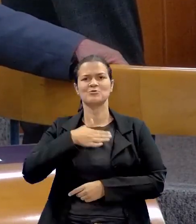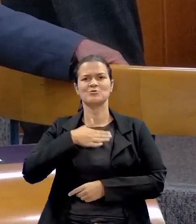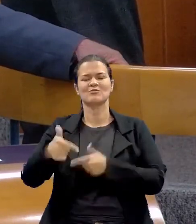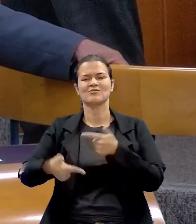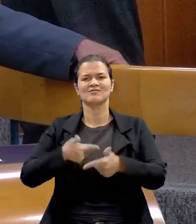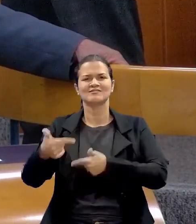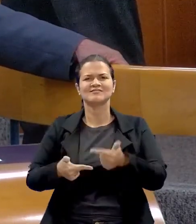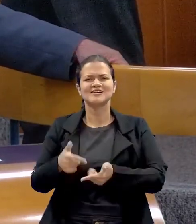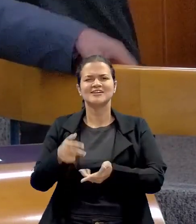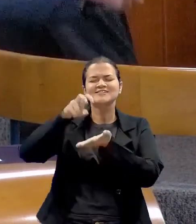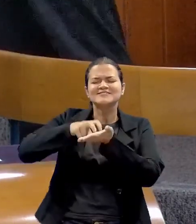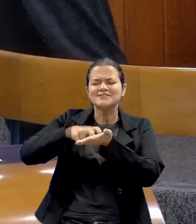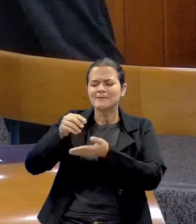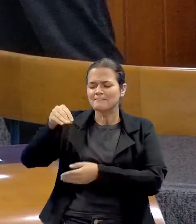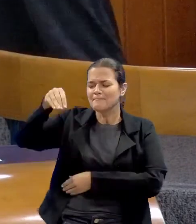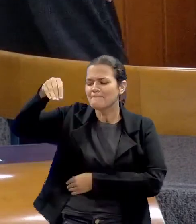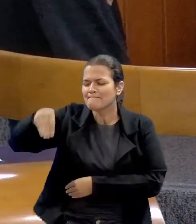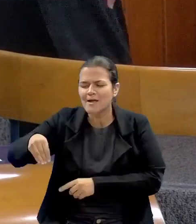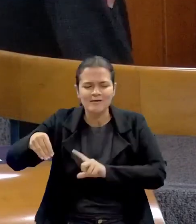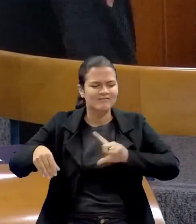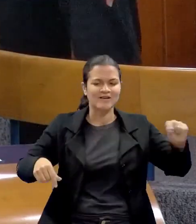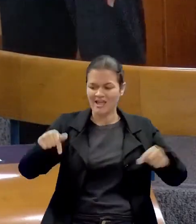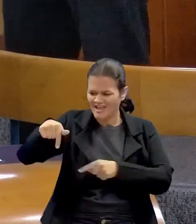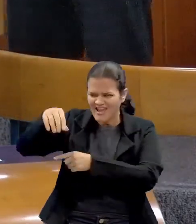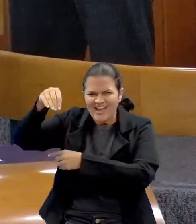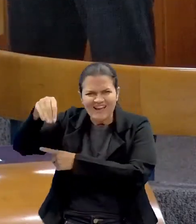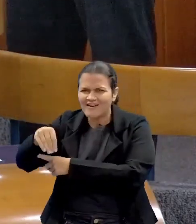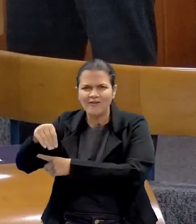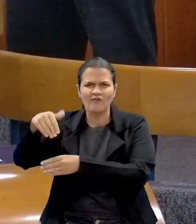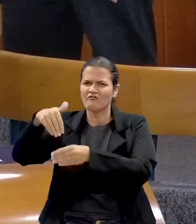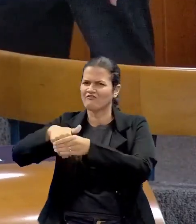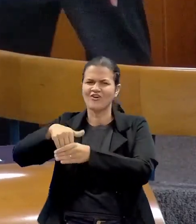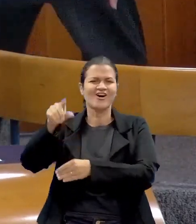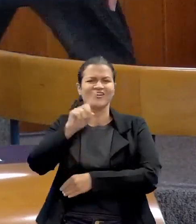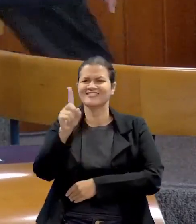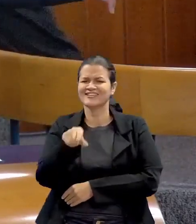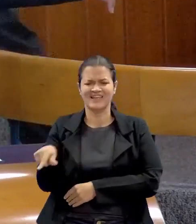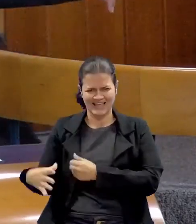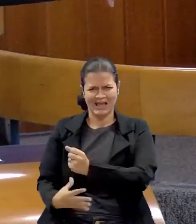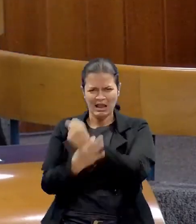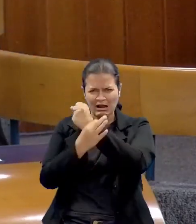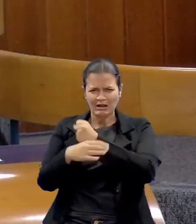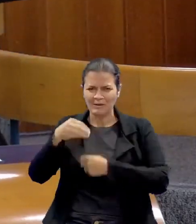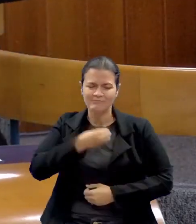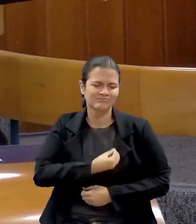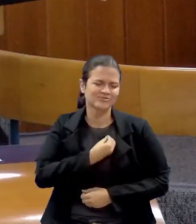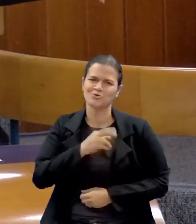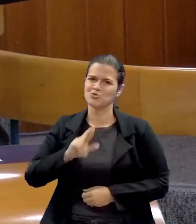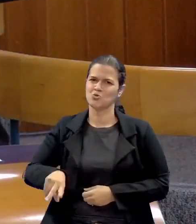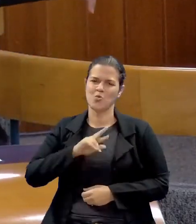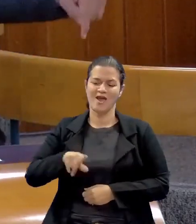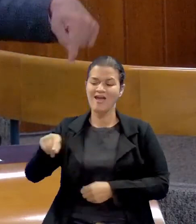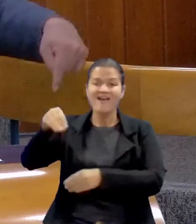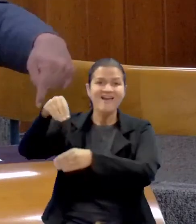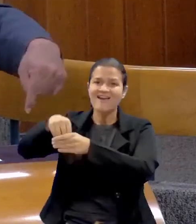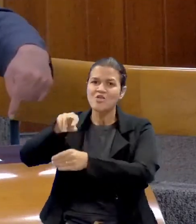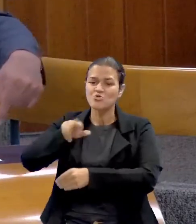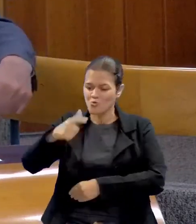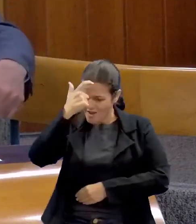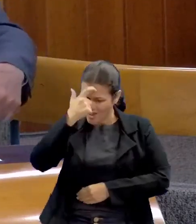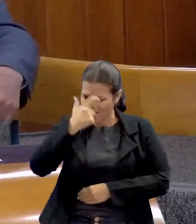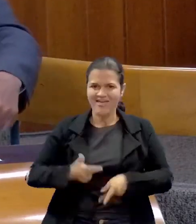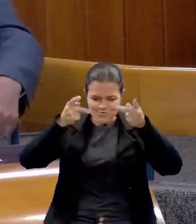Cedinho colocaram o cartãozinho na mesa e cartão não vota. Cartão não garante presença. Cartão não é ser